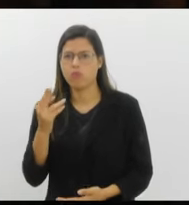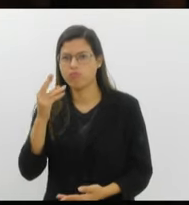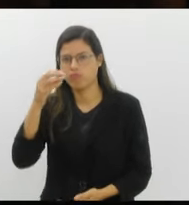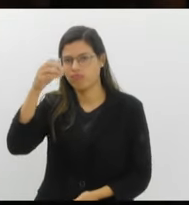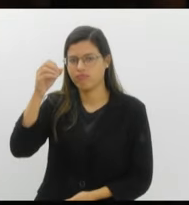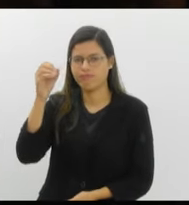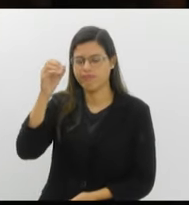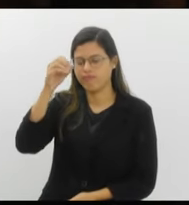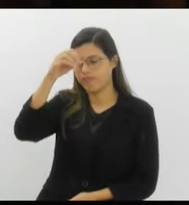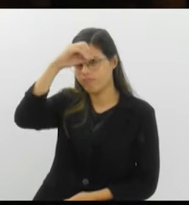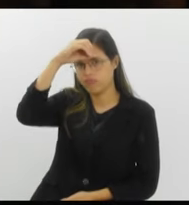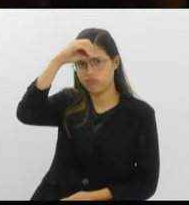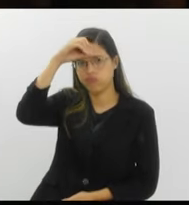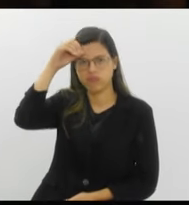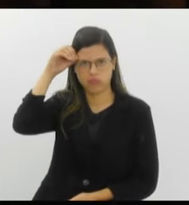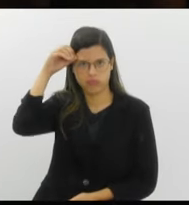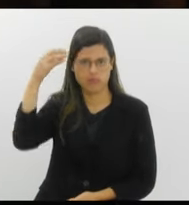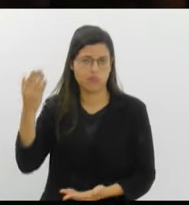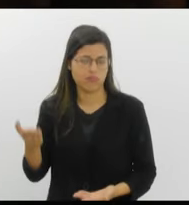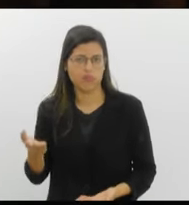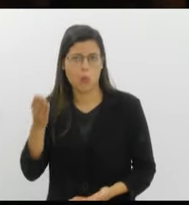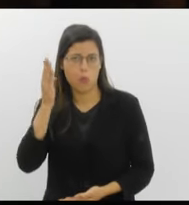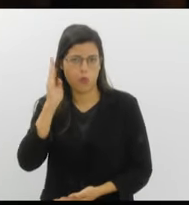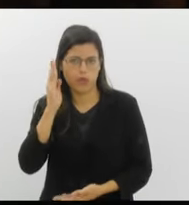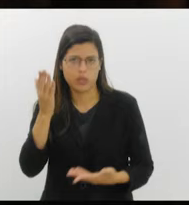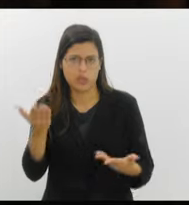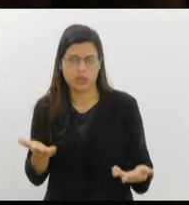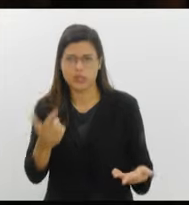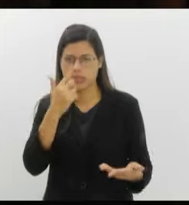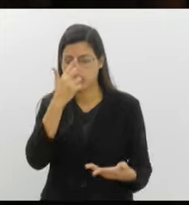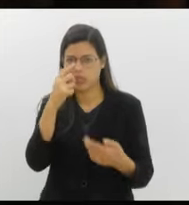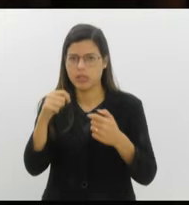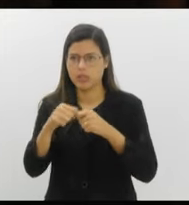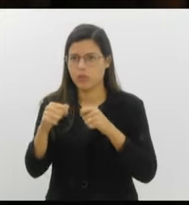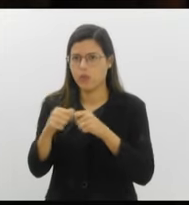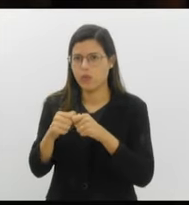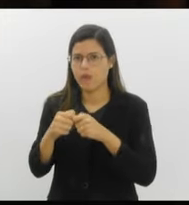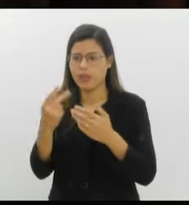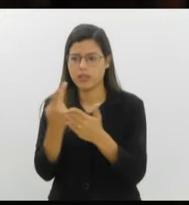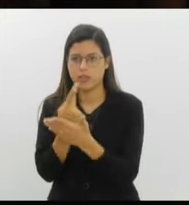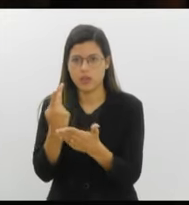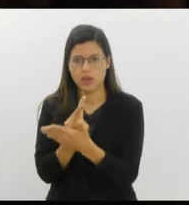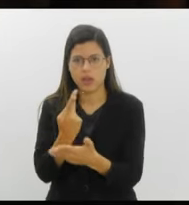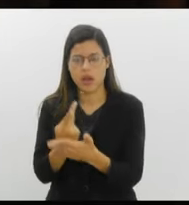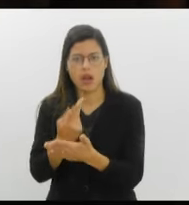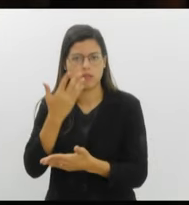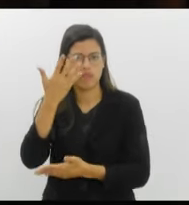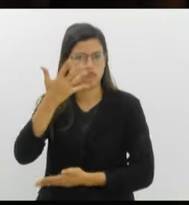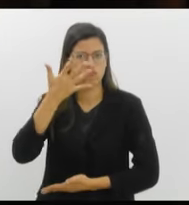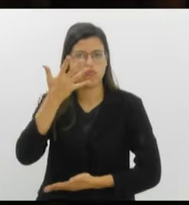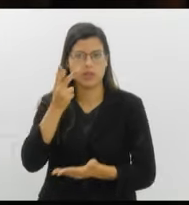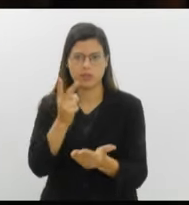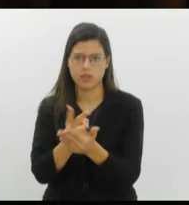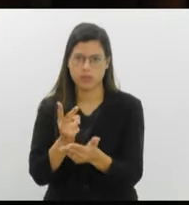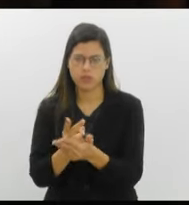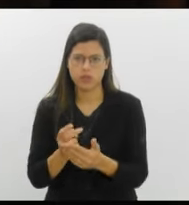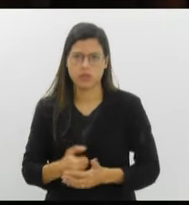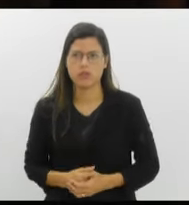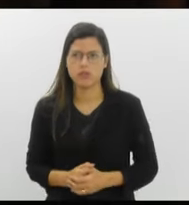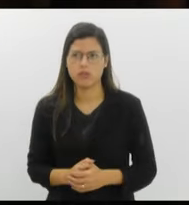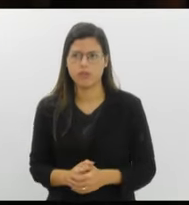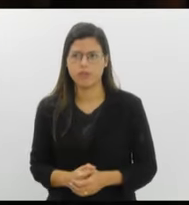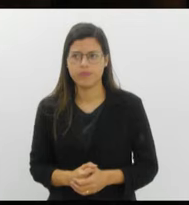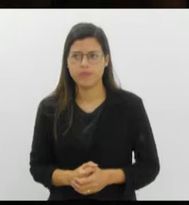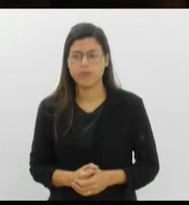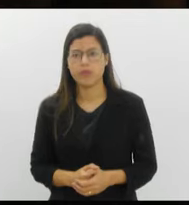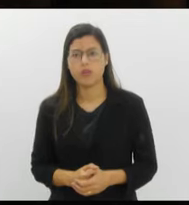tolice, que o faz se embaralhar nas palavras sempre. E mais um episódio desse que ele se